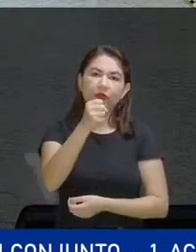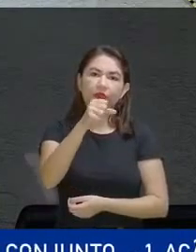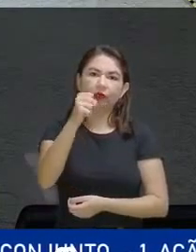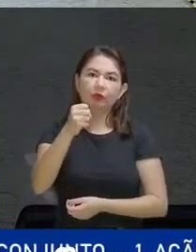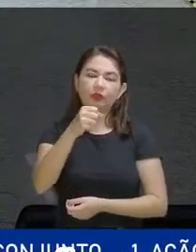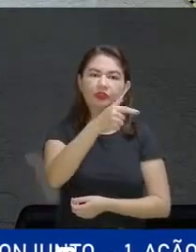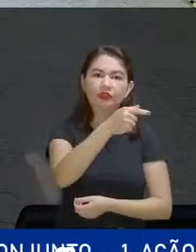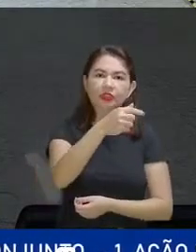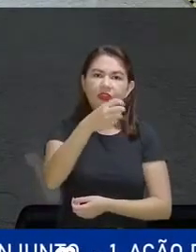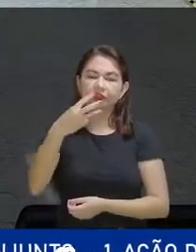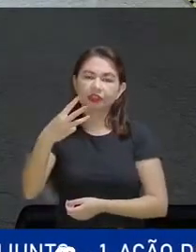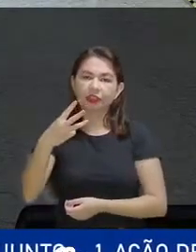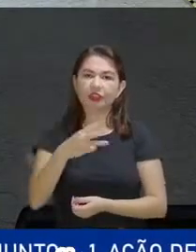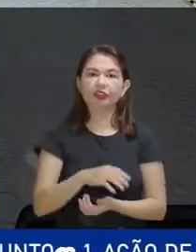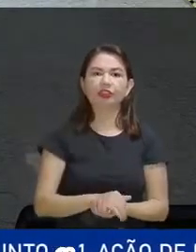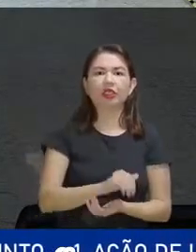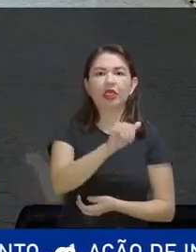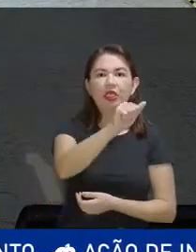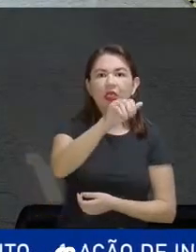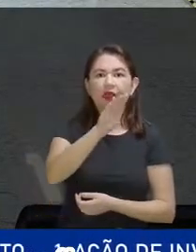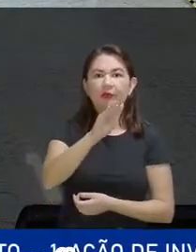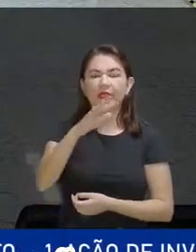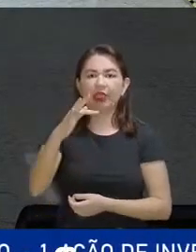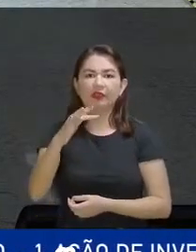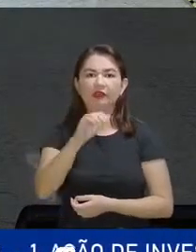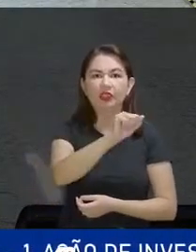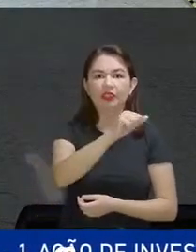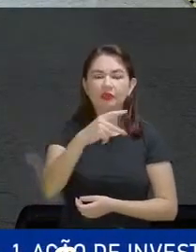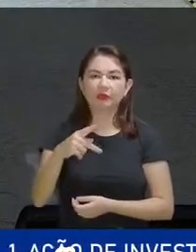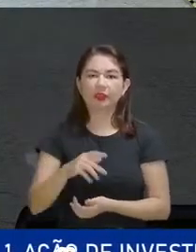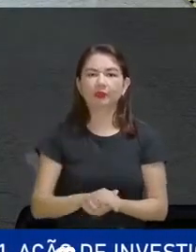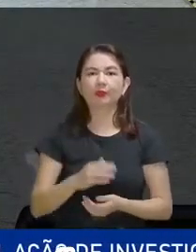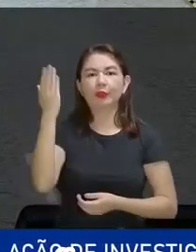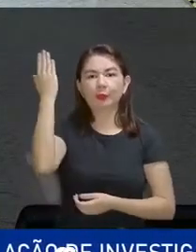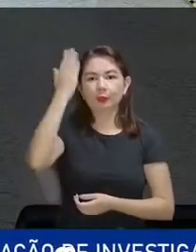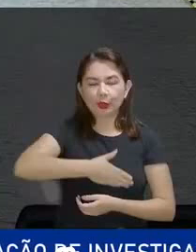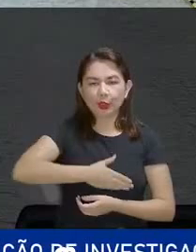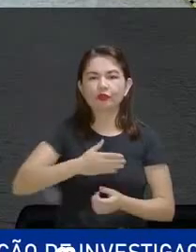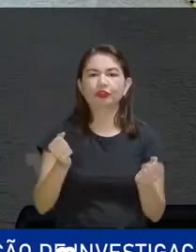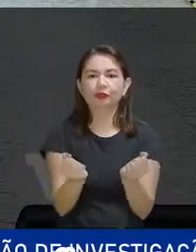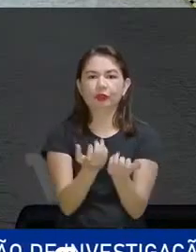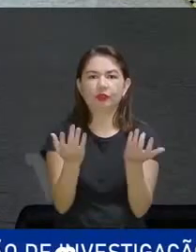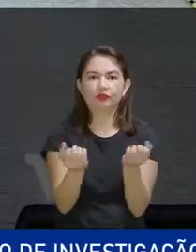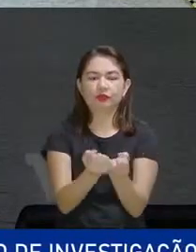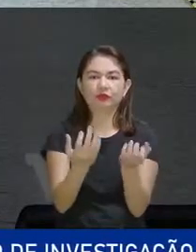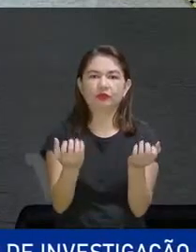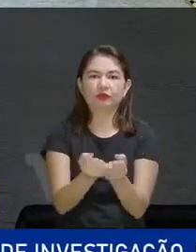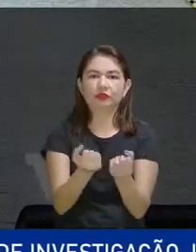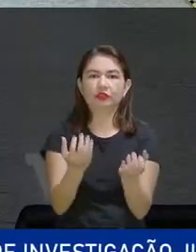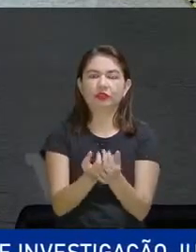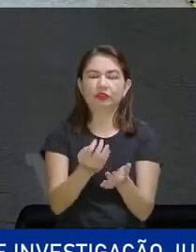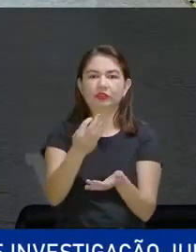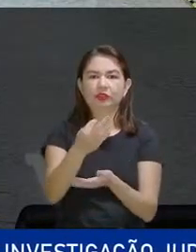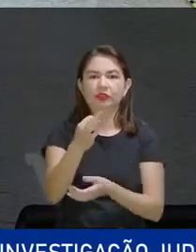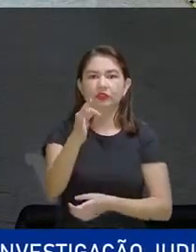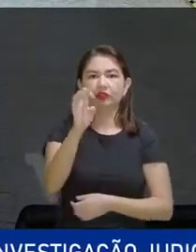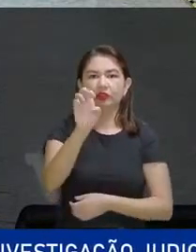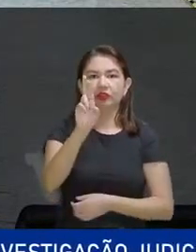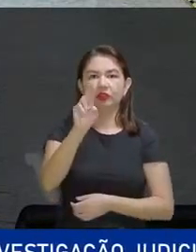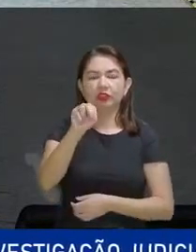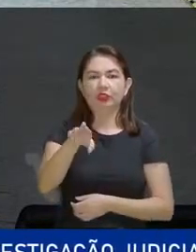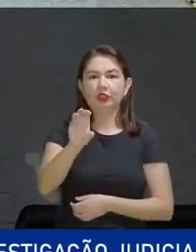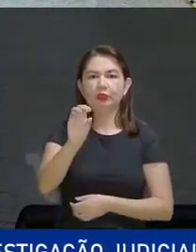68873 da PFAP, corroborado pelas provas produzidas no termo de apreensão. Demonstrou-se